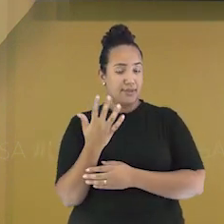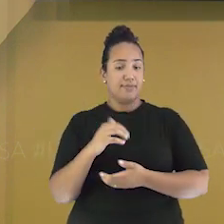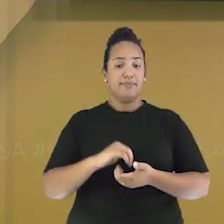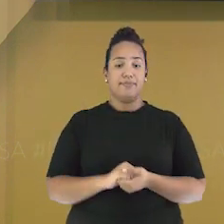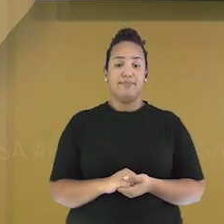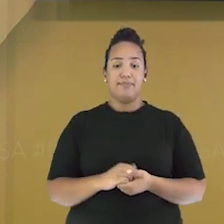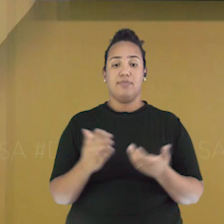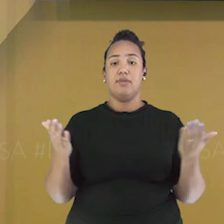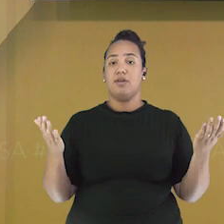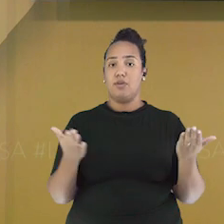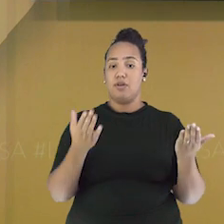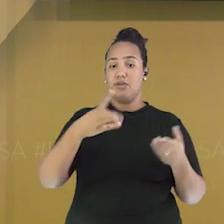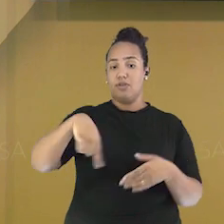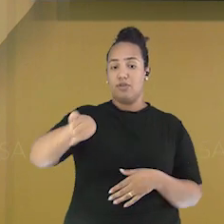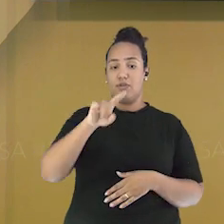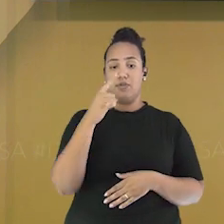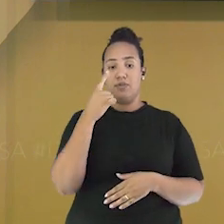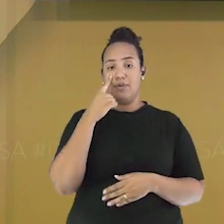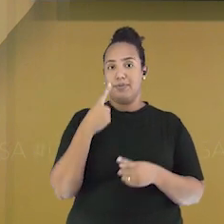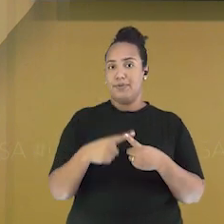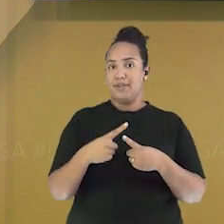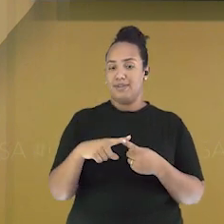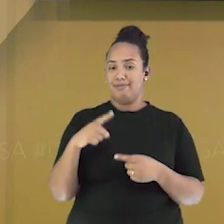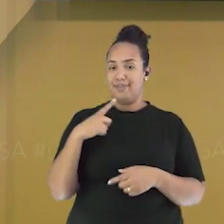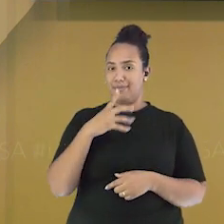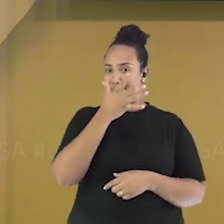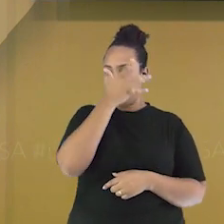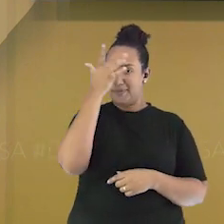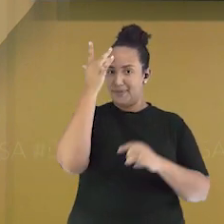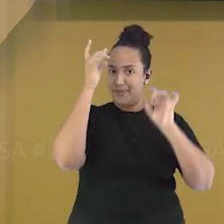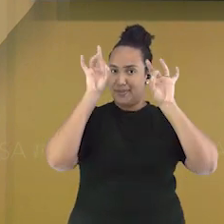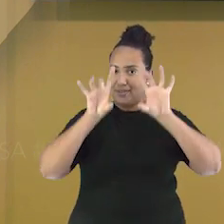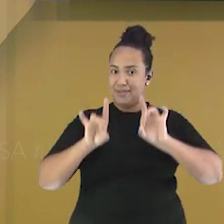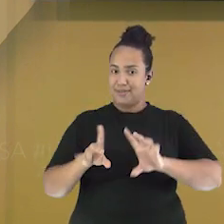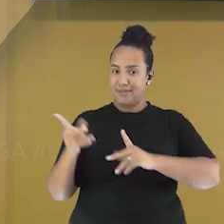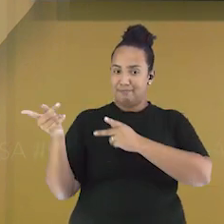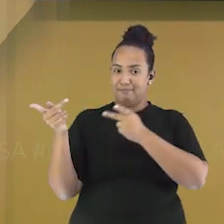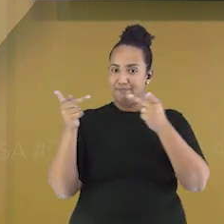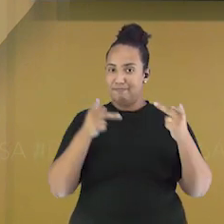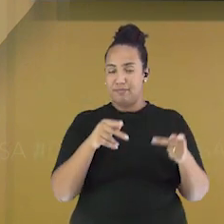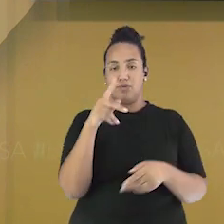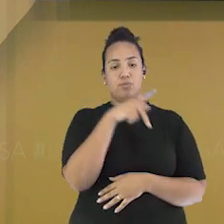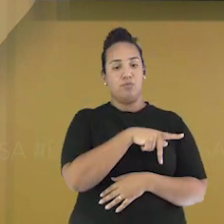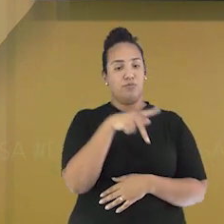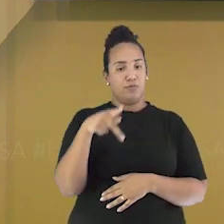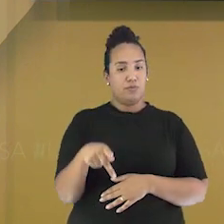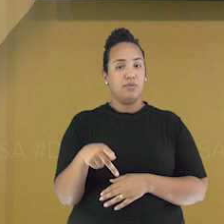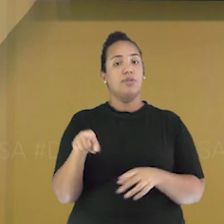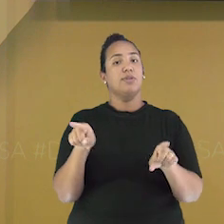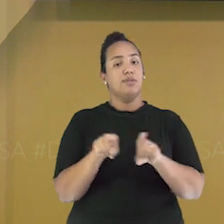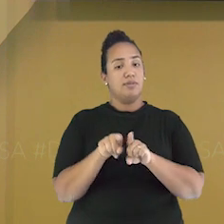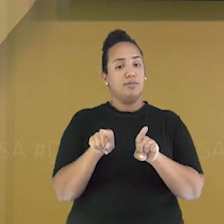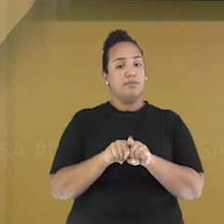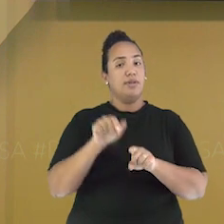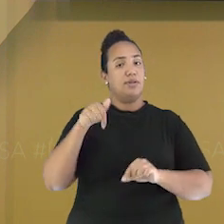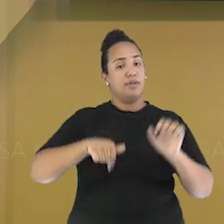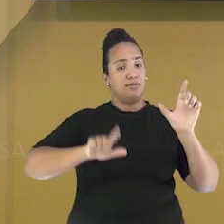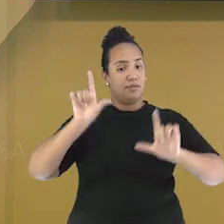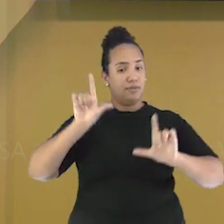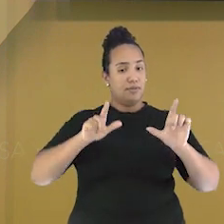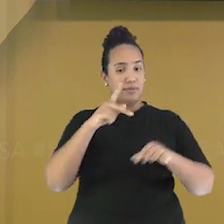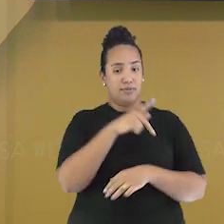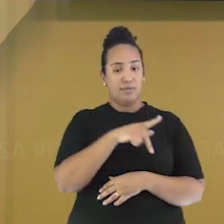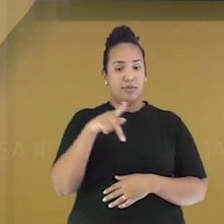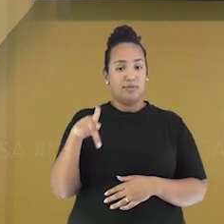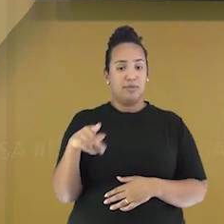E vamos acompanhar já já, porque tem uma participação muito especial, que é de um professor que também está aqui na nossa